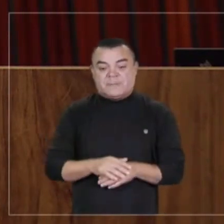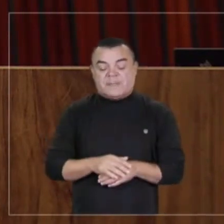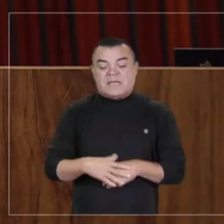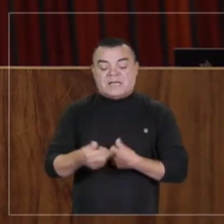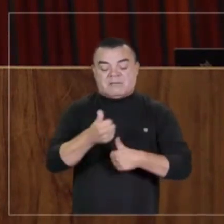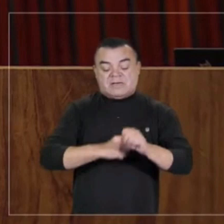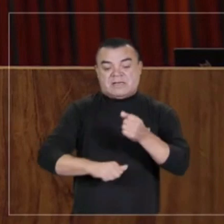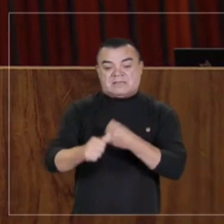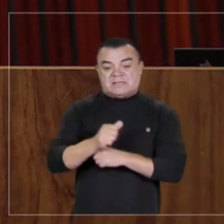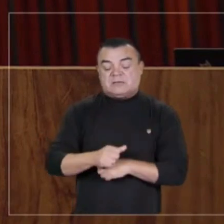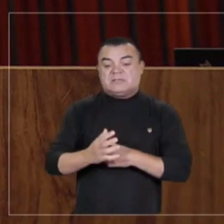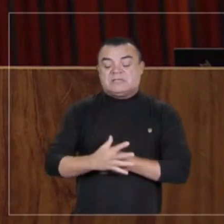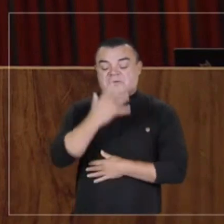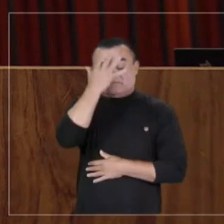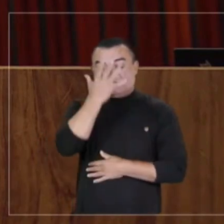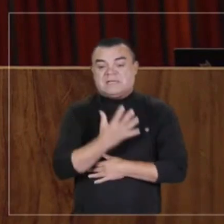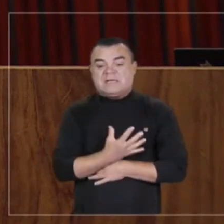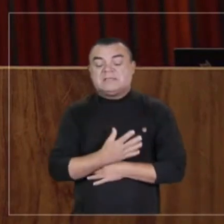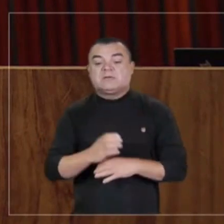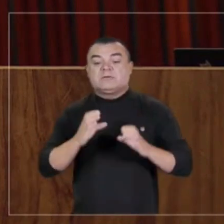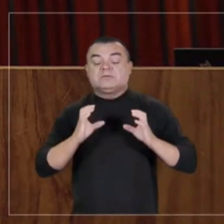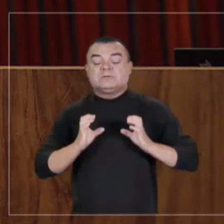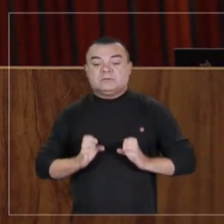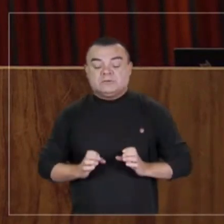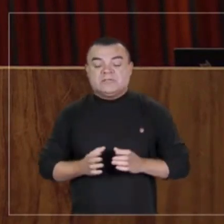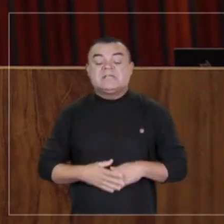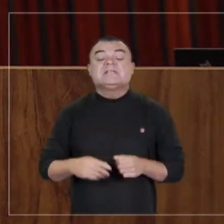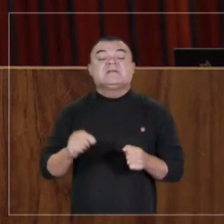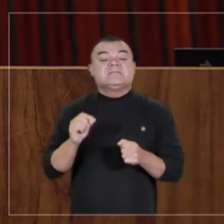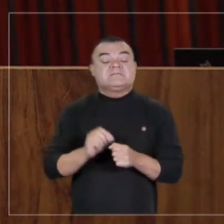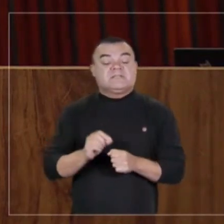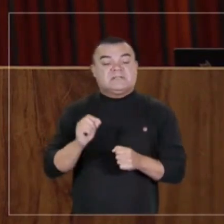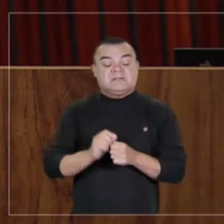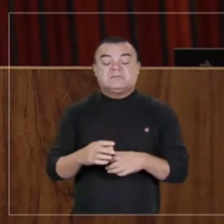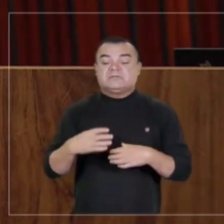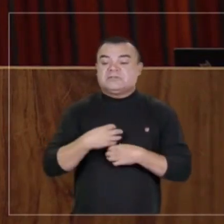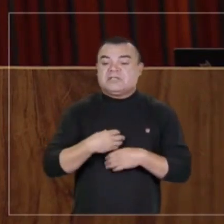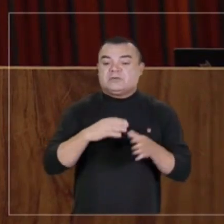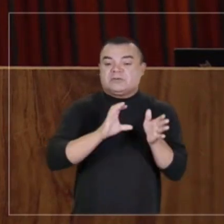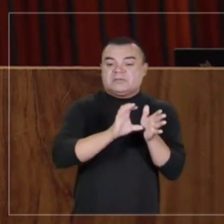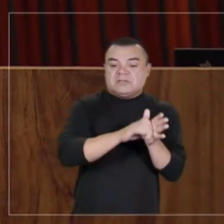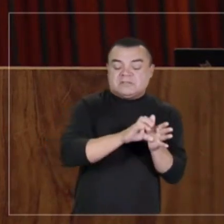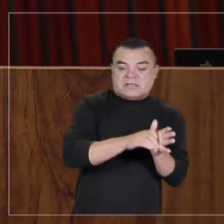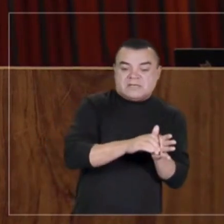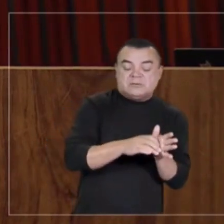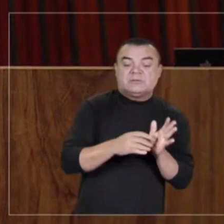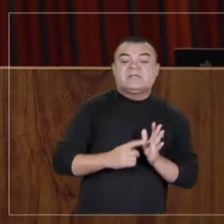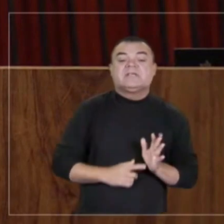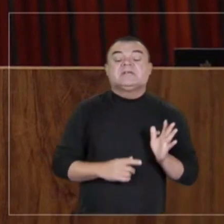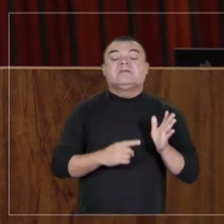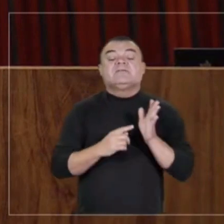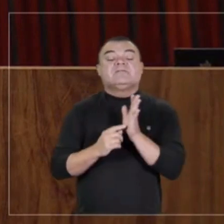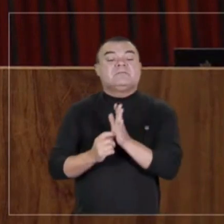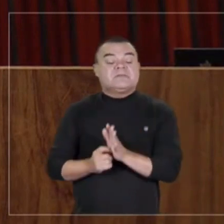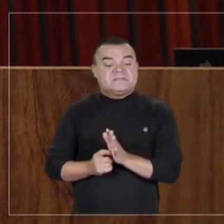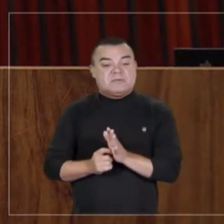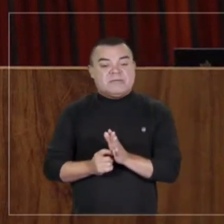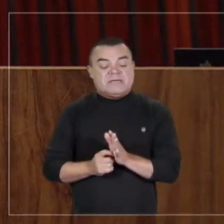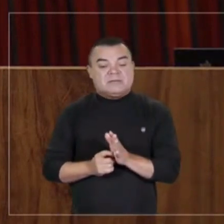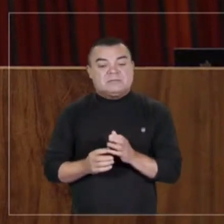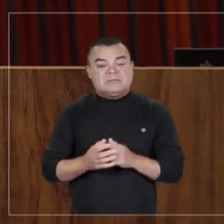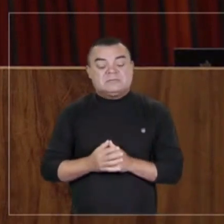da conduta deve ser feita de forma contextualizada, considerando as seguintes circunstâncias